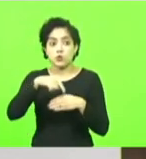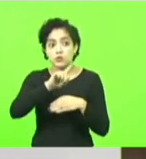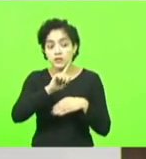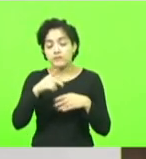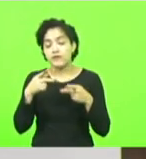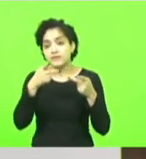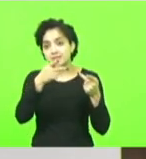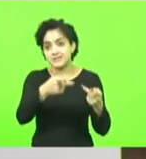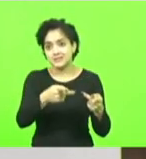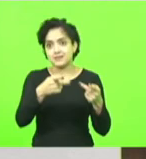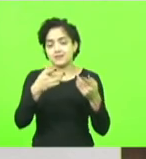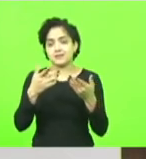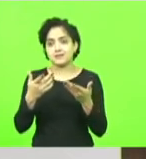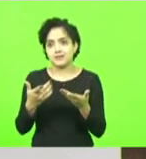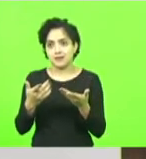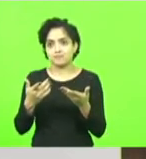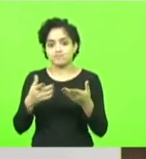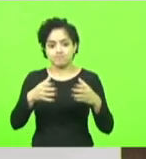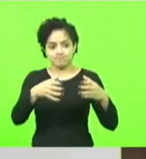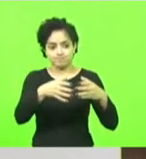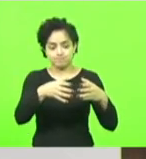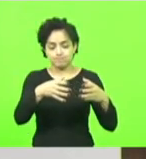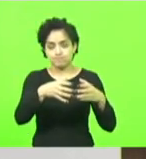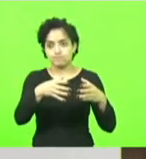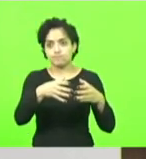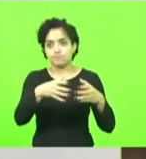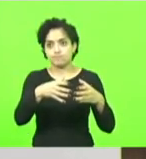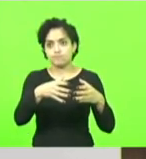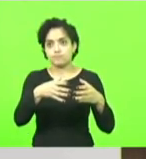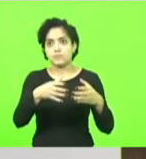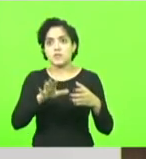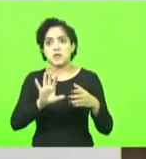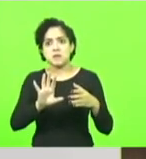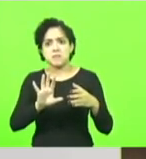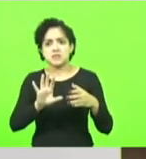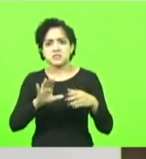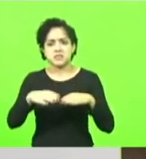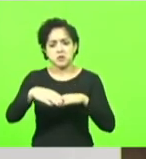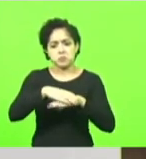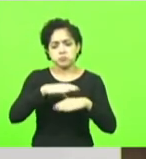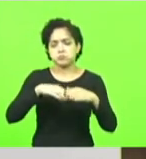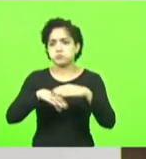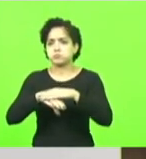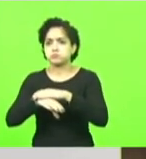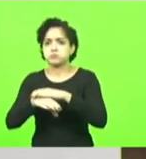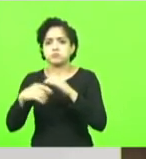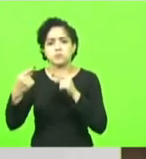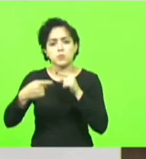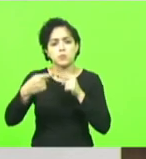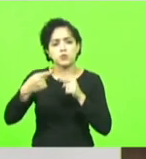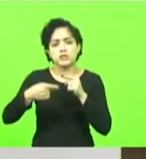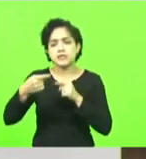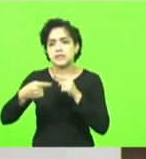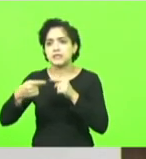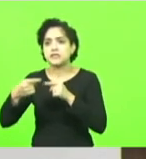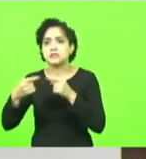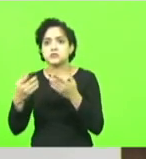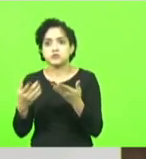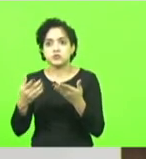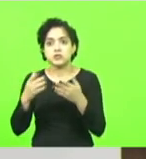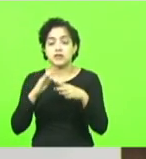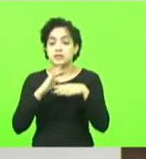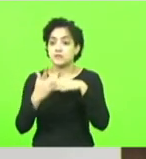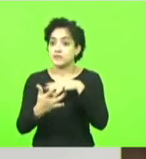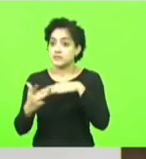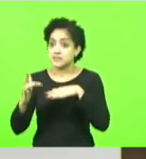visitar o pelotão. Mas se não é tapatinho e fazendo político o tempo todo através das suas redes sociais.